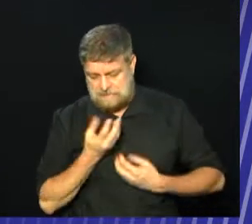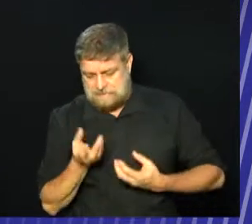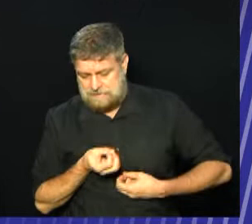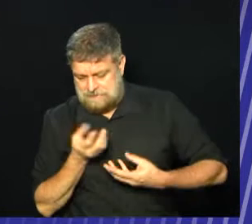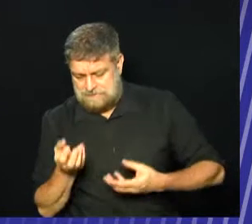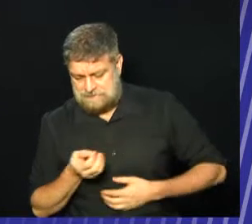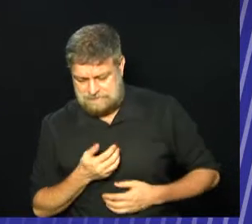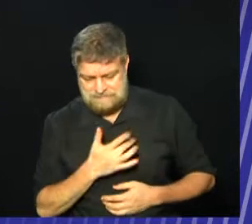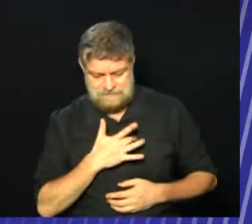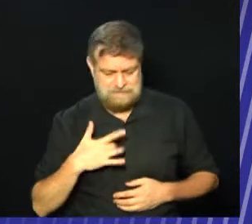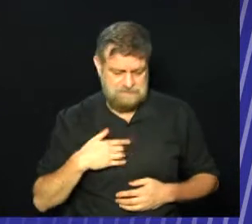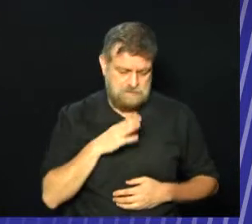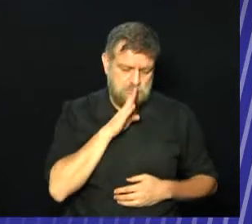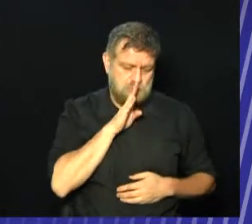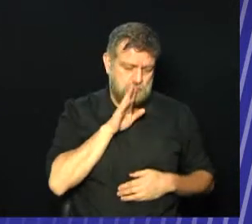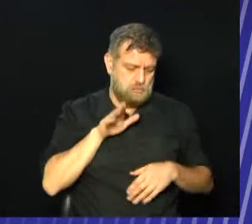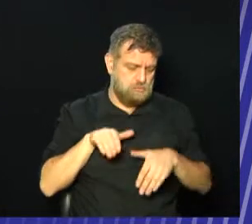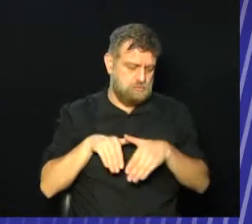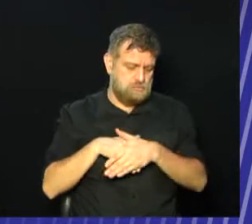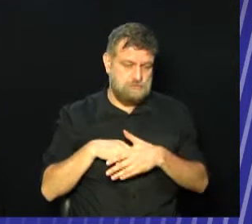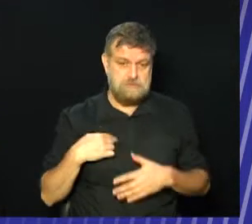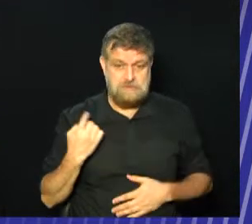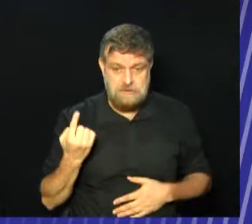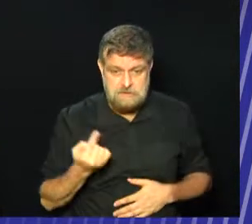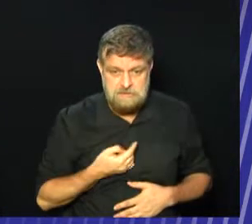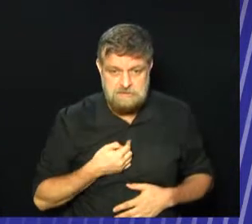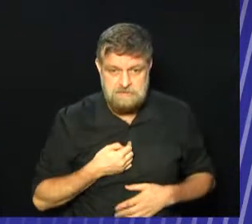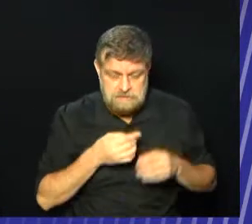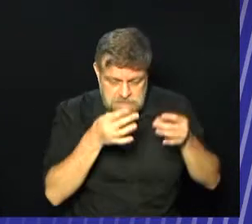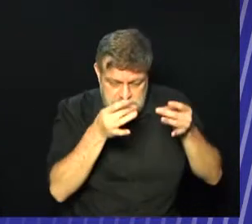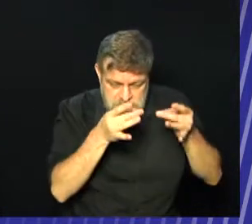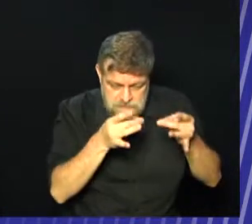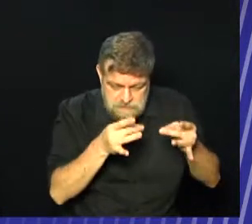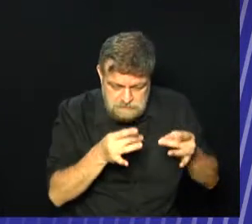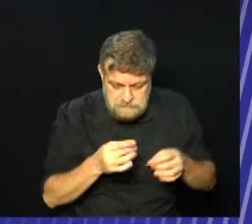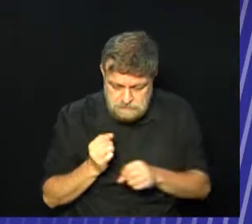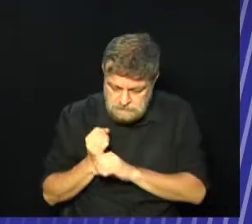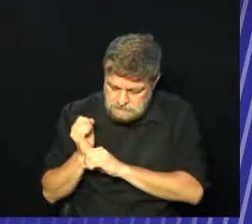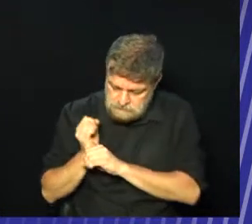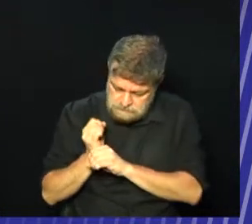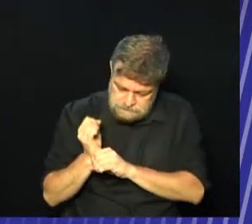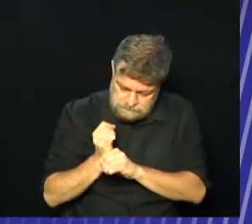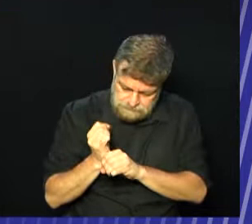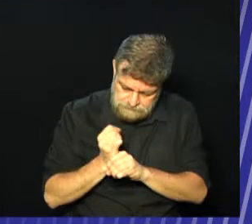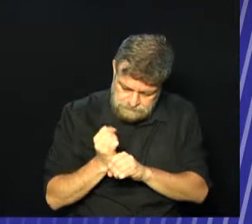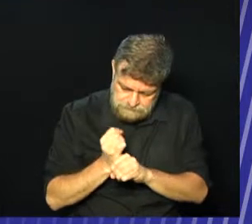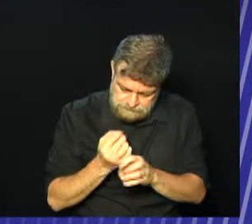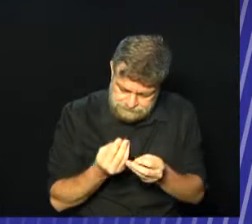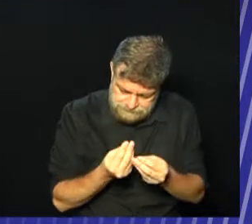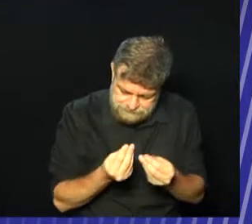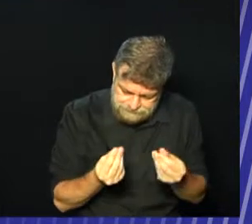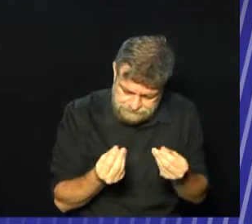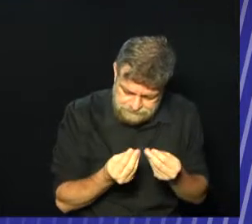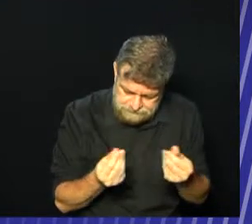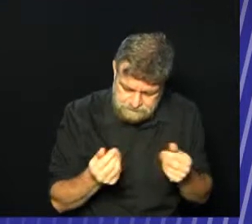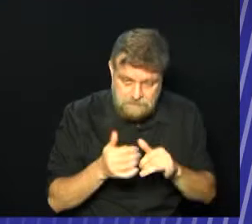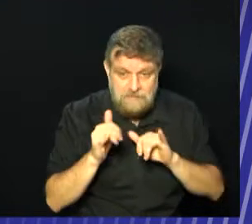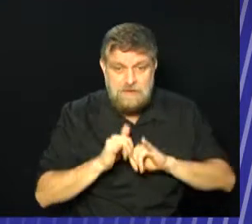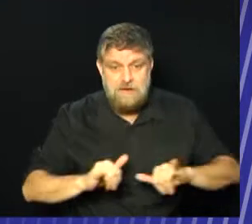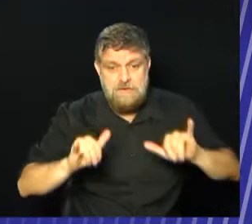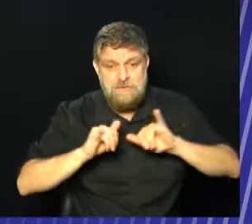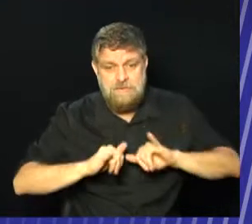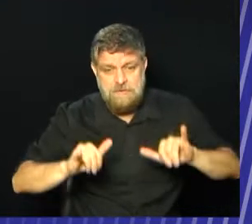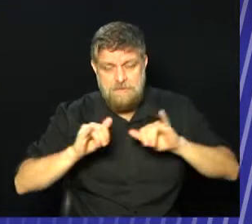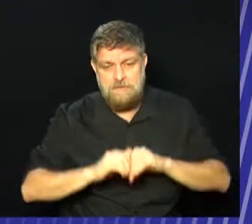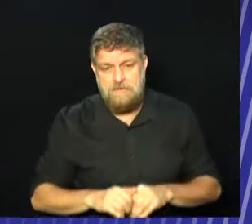sua saúde. E a gente foi aprimorando com o passar dos anos e fazendo campanhas um pouco diferentes ainda